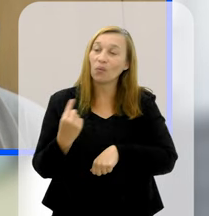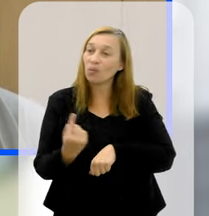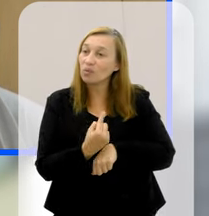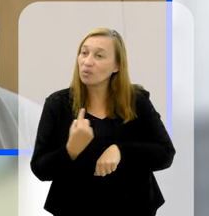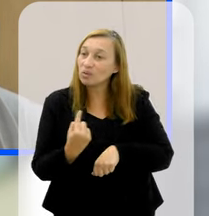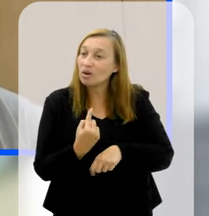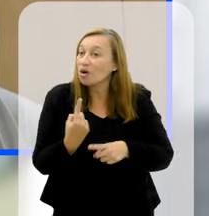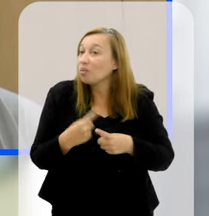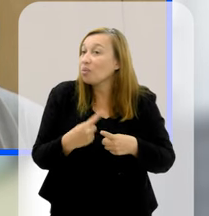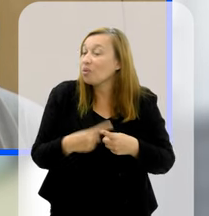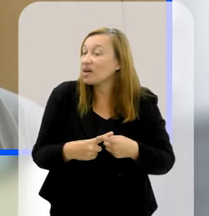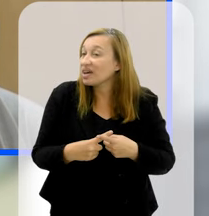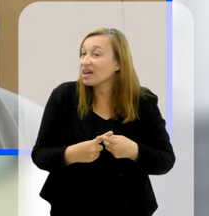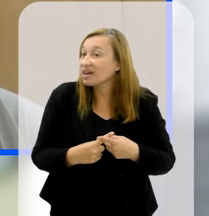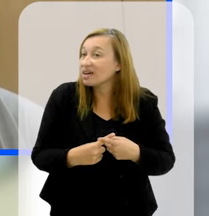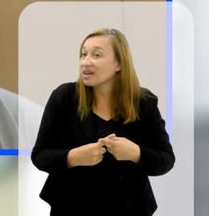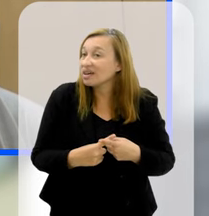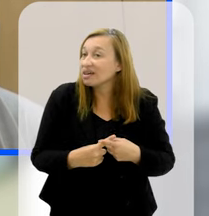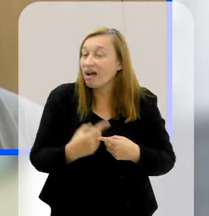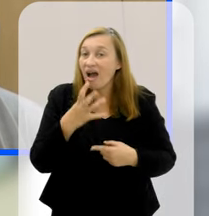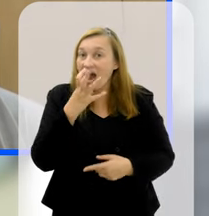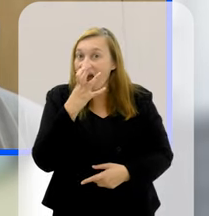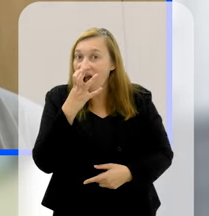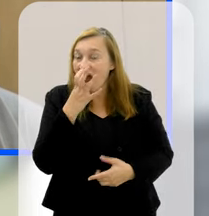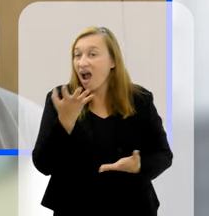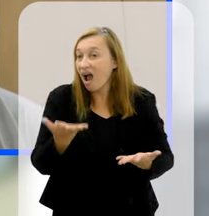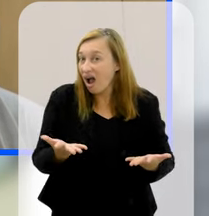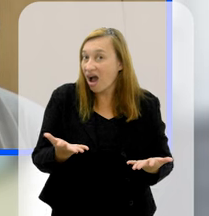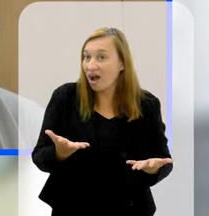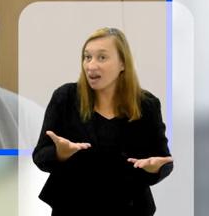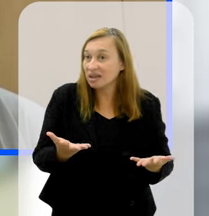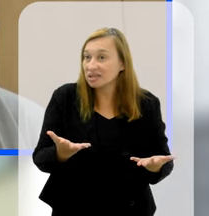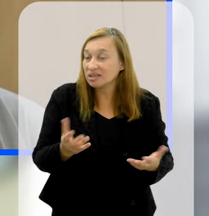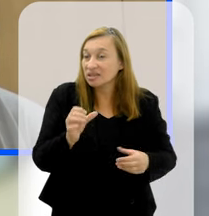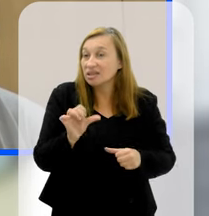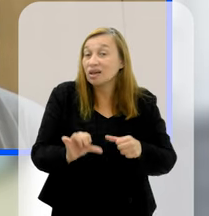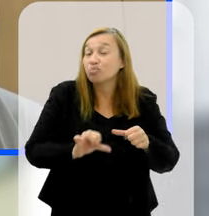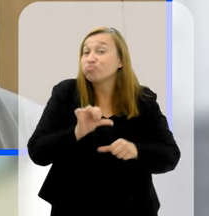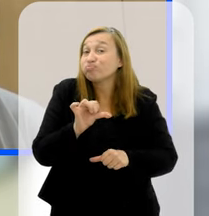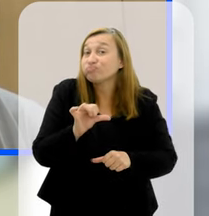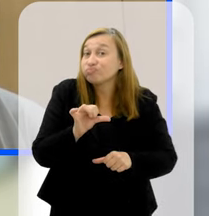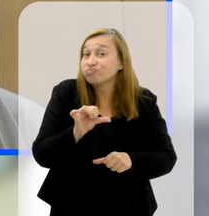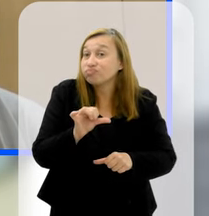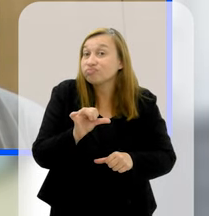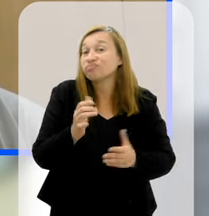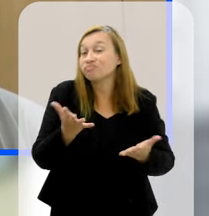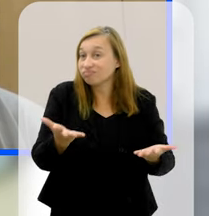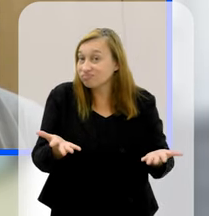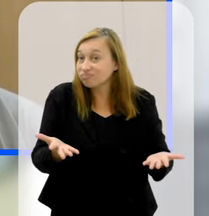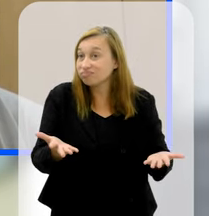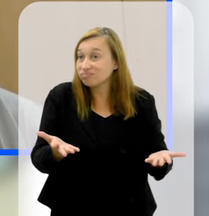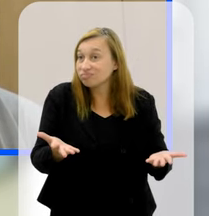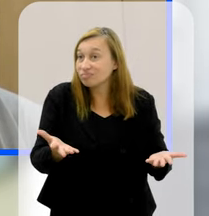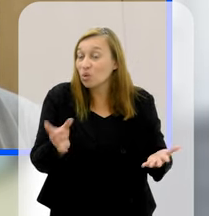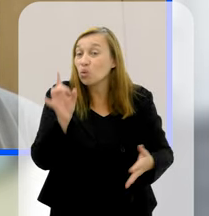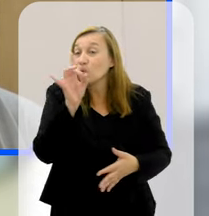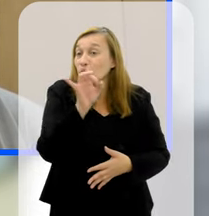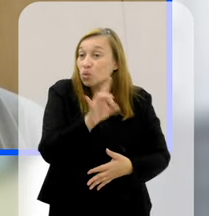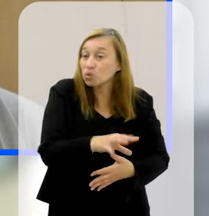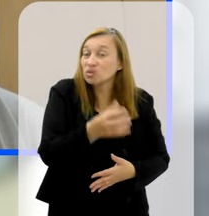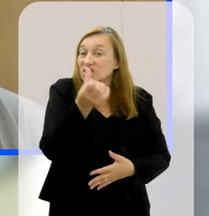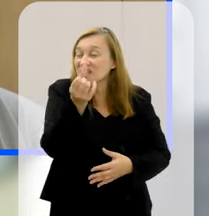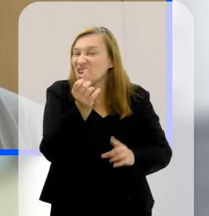conversar com a gente, porque ficam admirados, né, da mudança que foi, né,